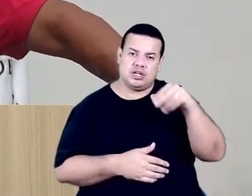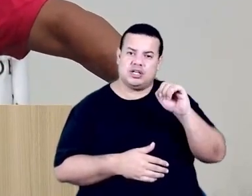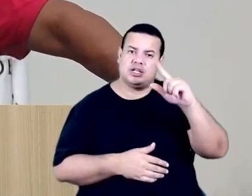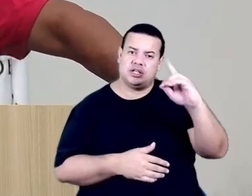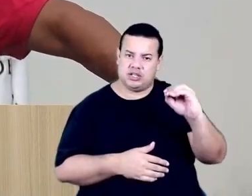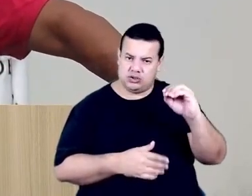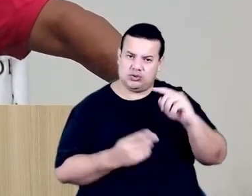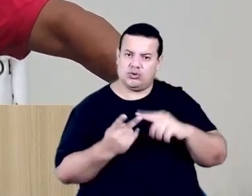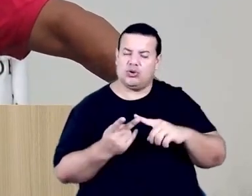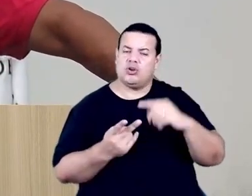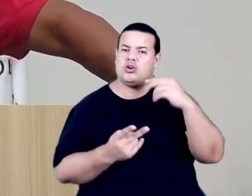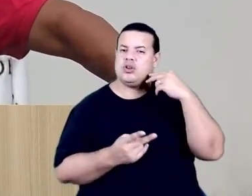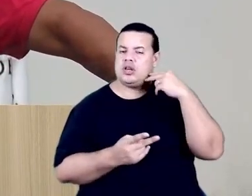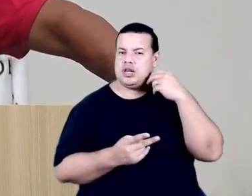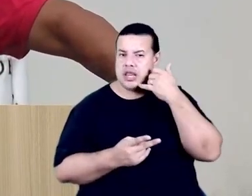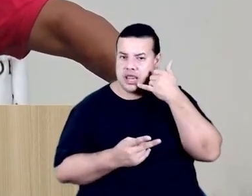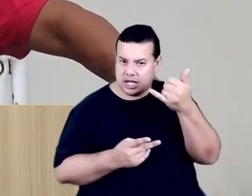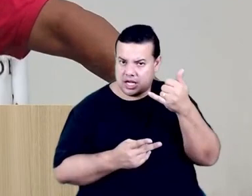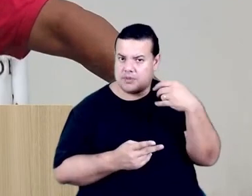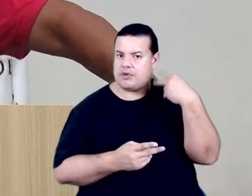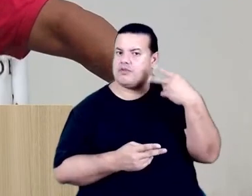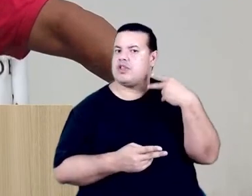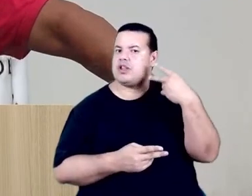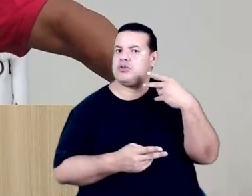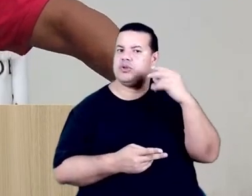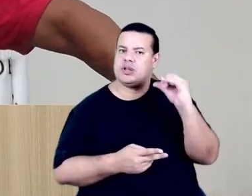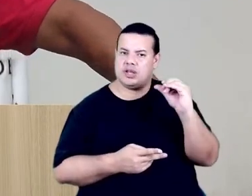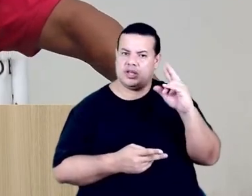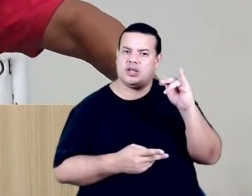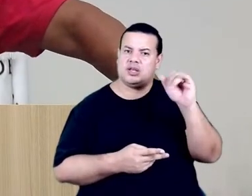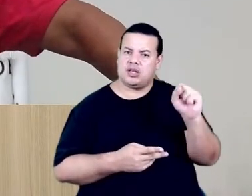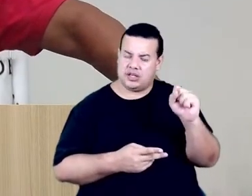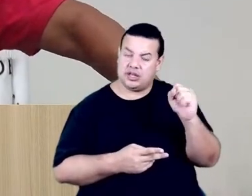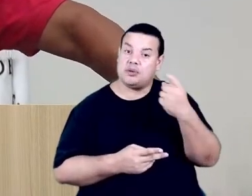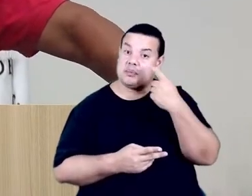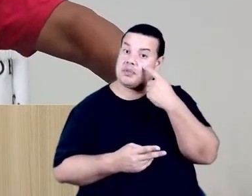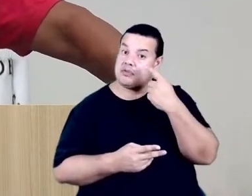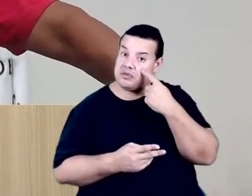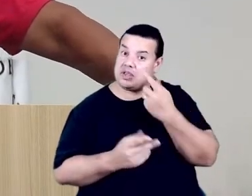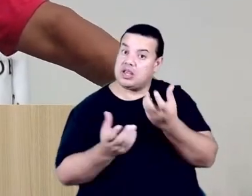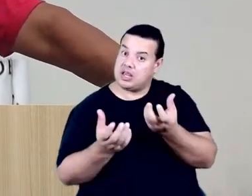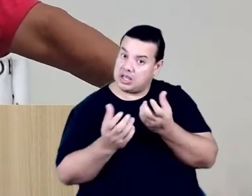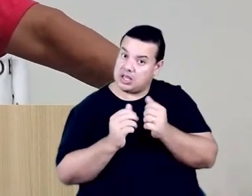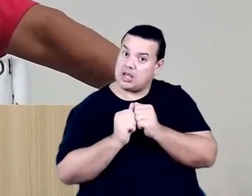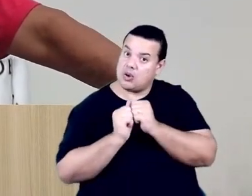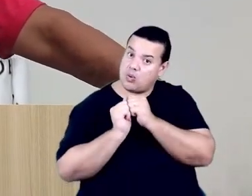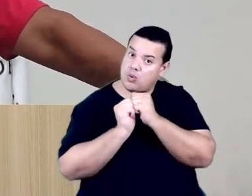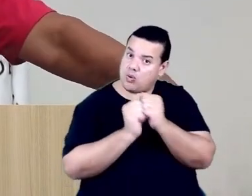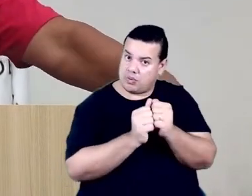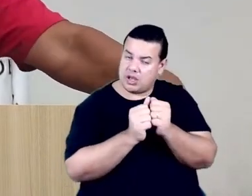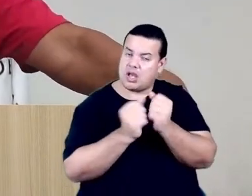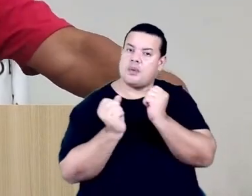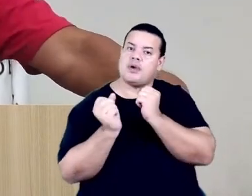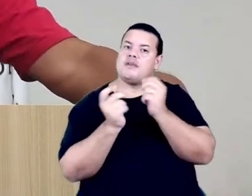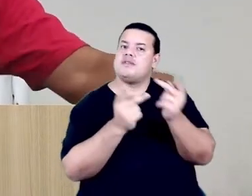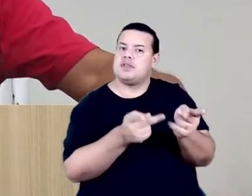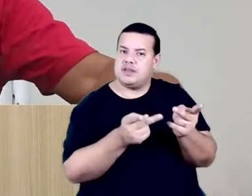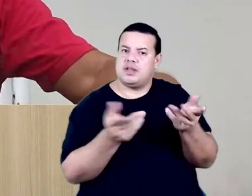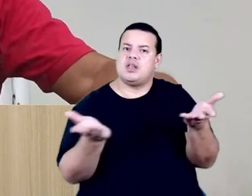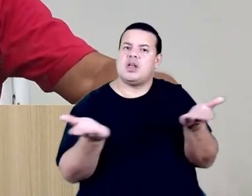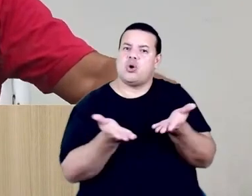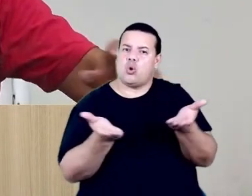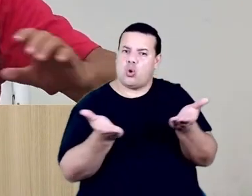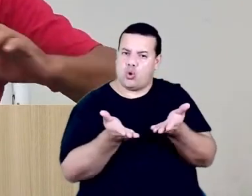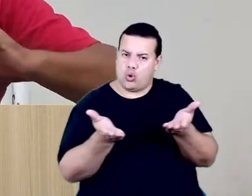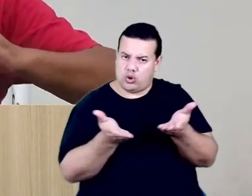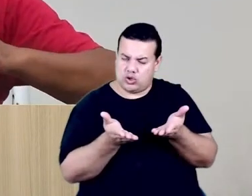Cristian jangari para ver se eles queriam nos acompanhar numa expedição que fizemos hoje com com o